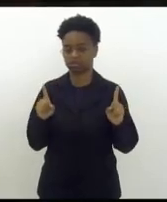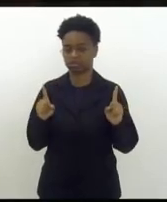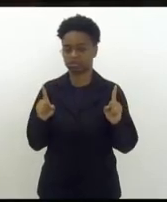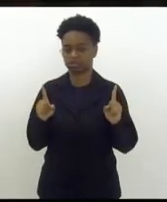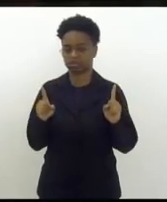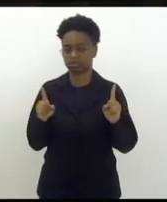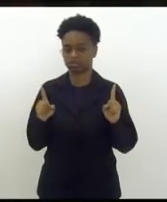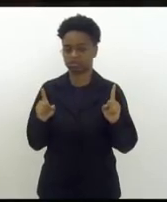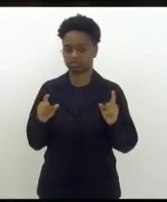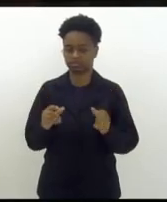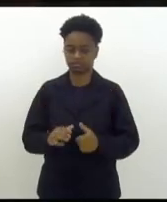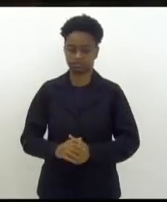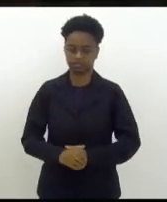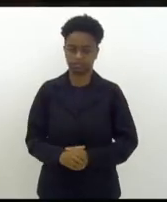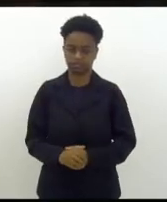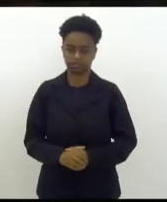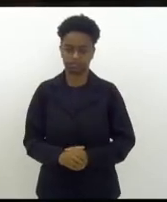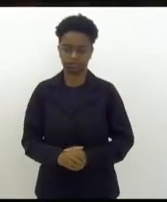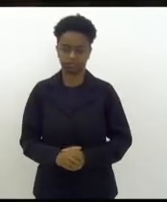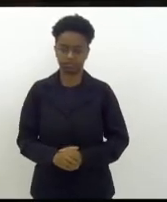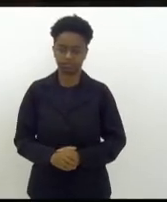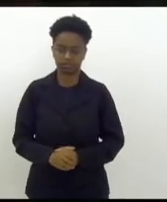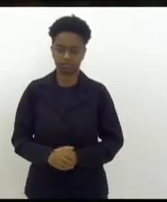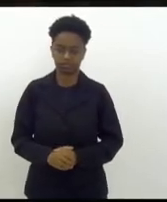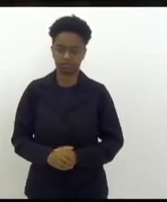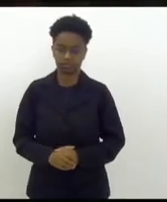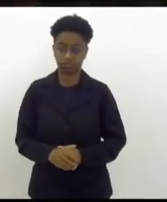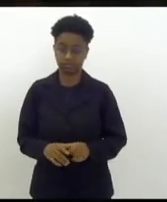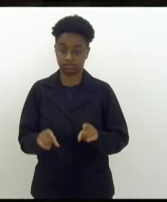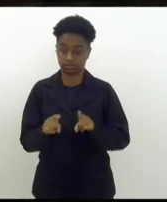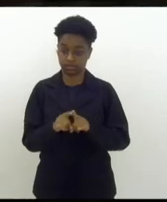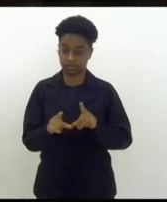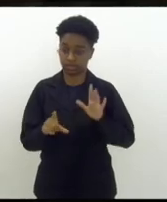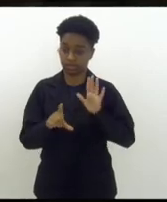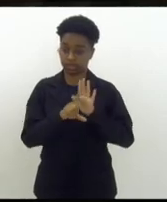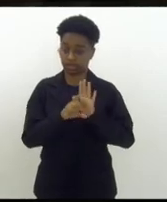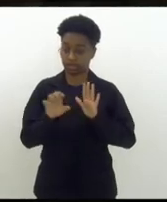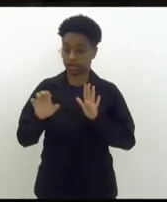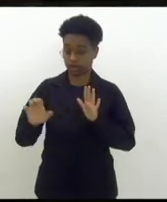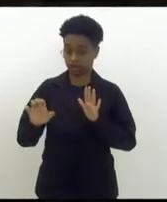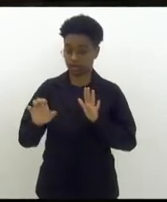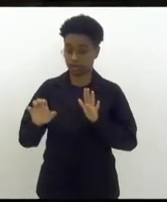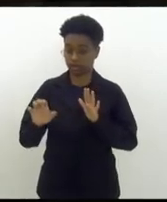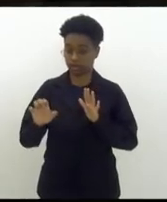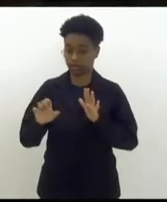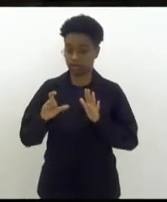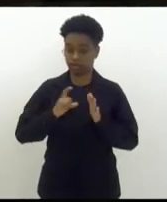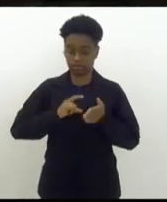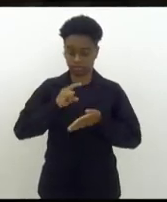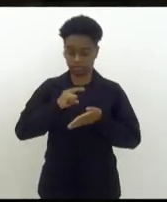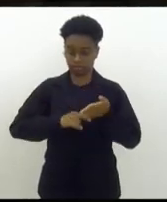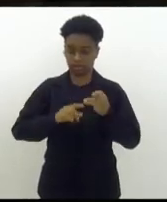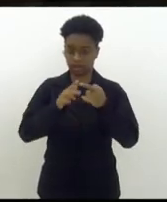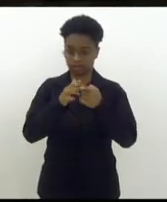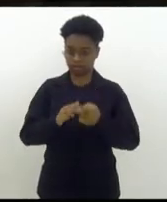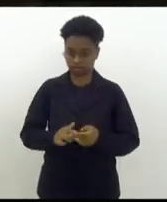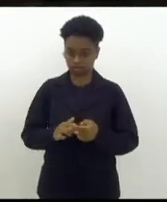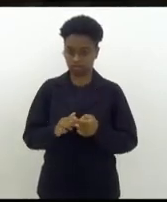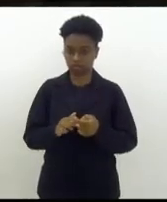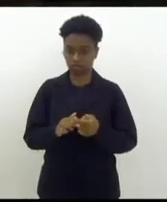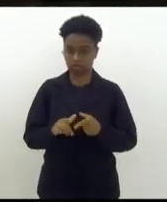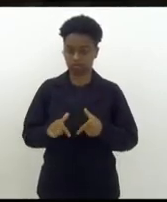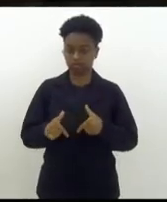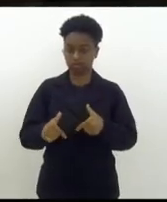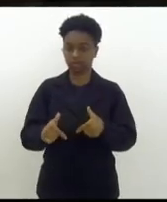lá da Lei e do termo de ajuste conduta já se